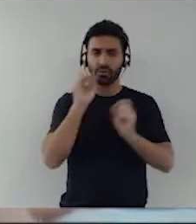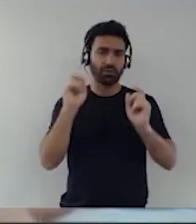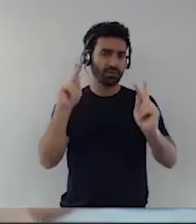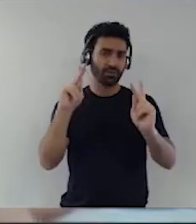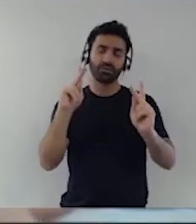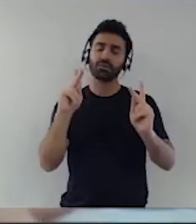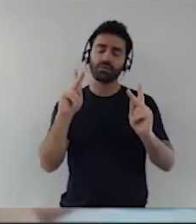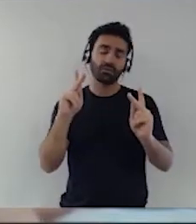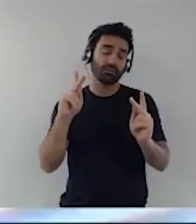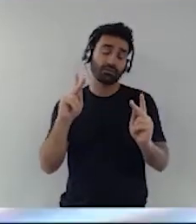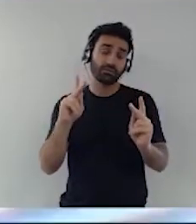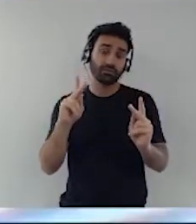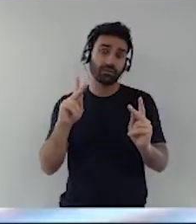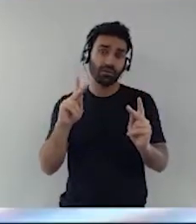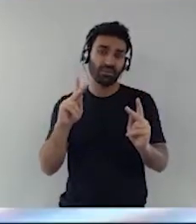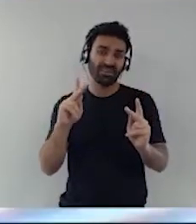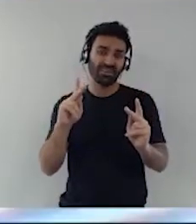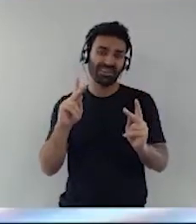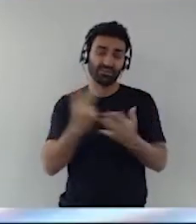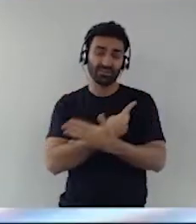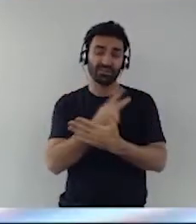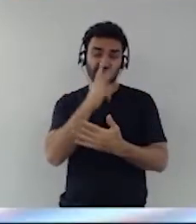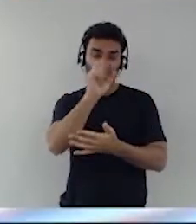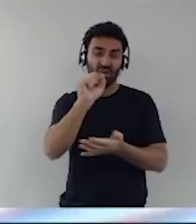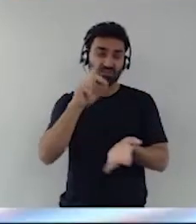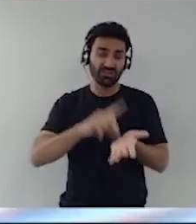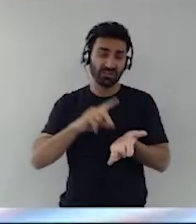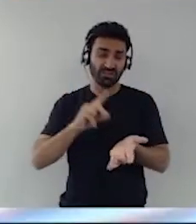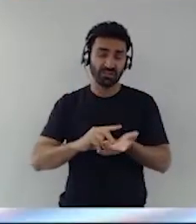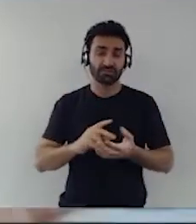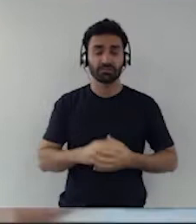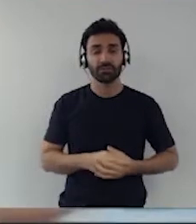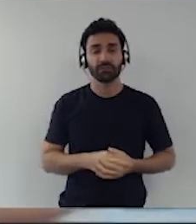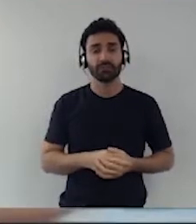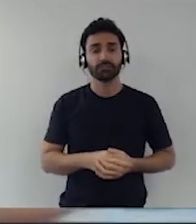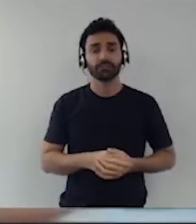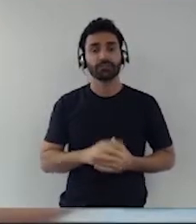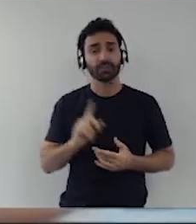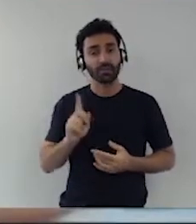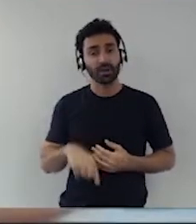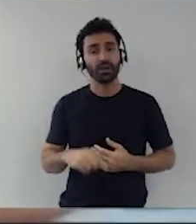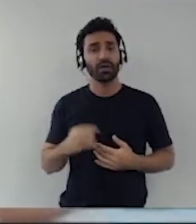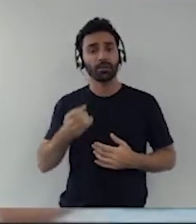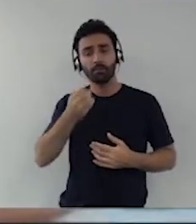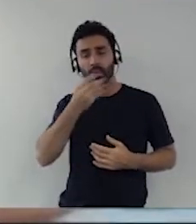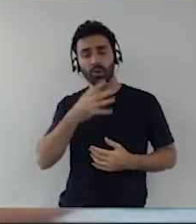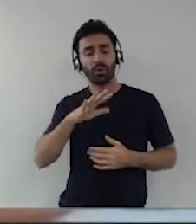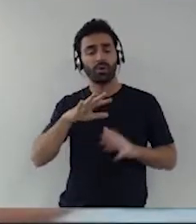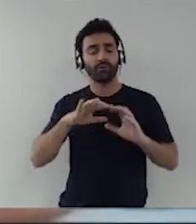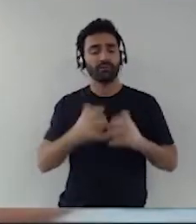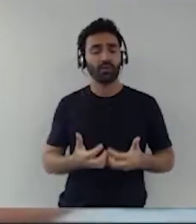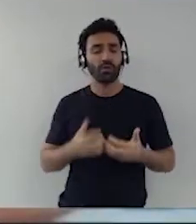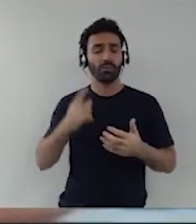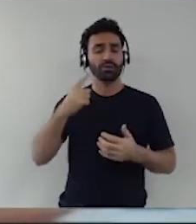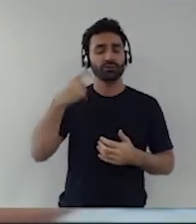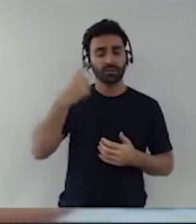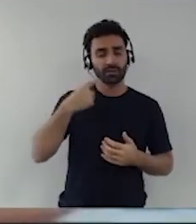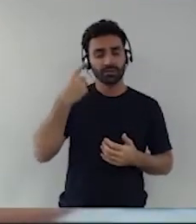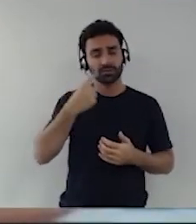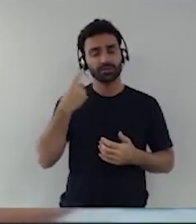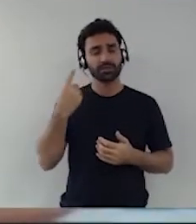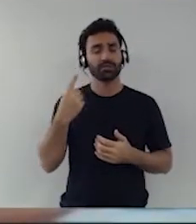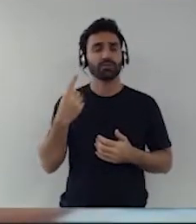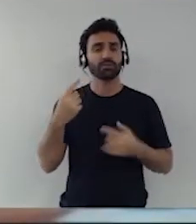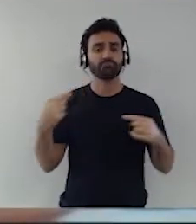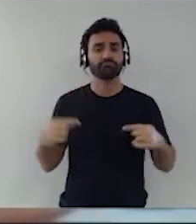muita força nesse período, e é um bom caminho para a advocacia também, é uma boa interface